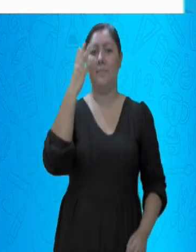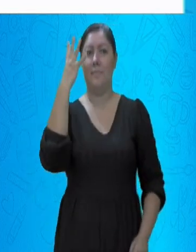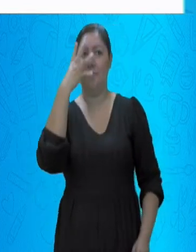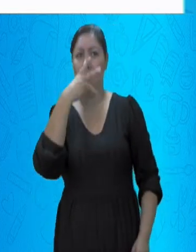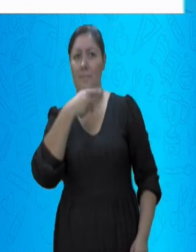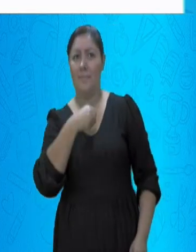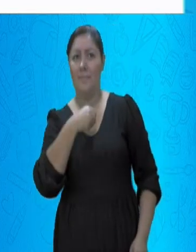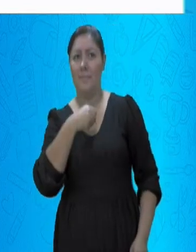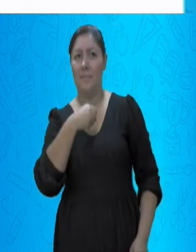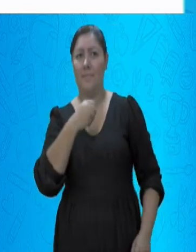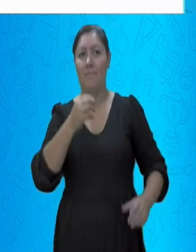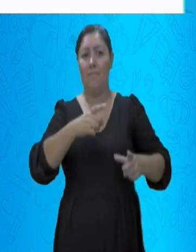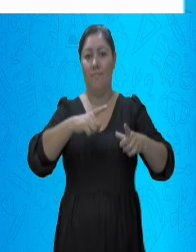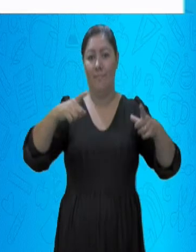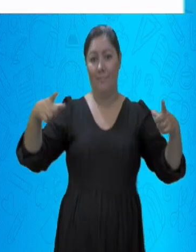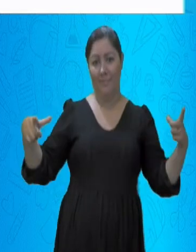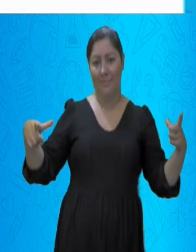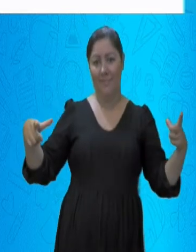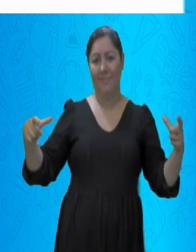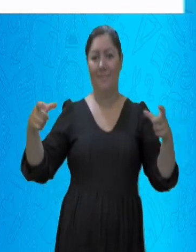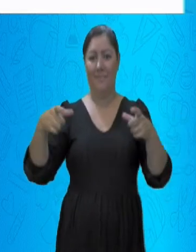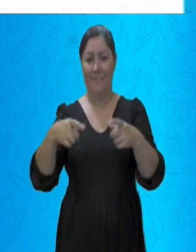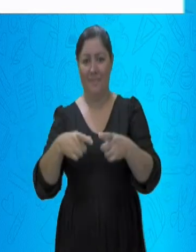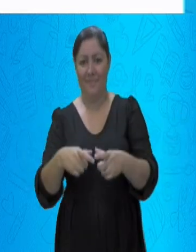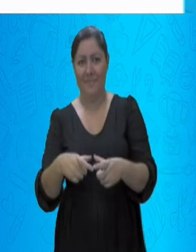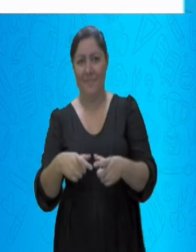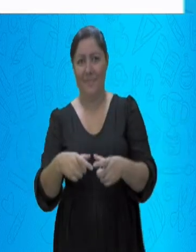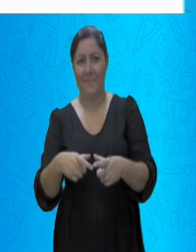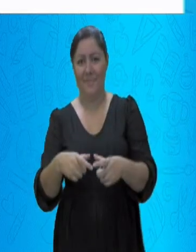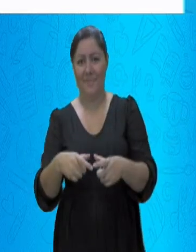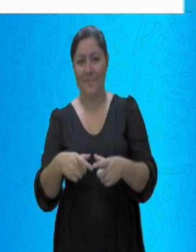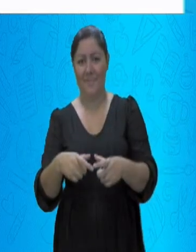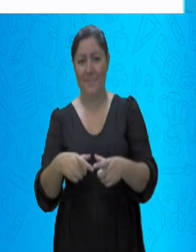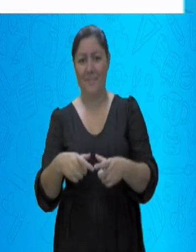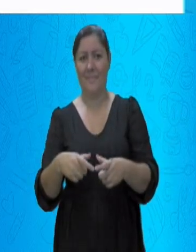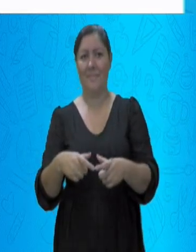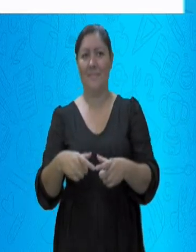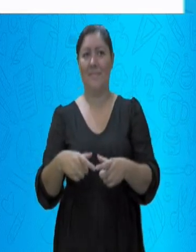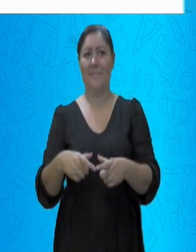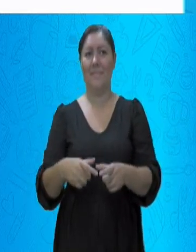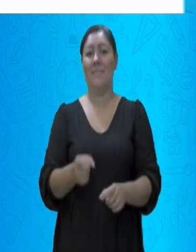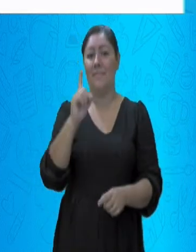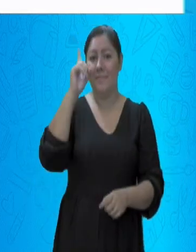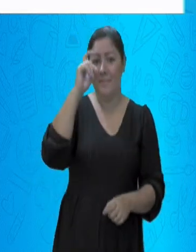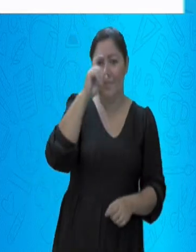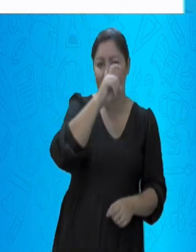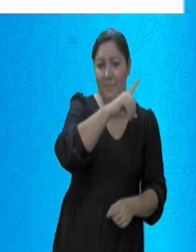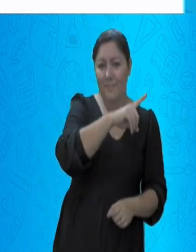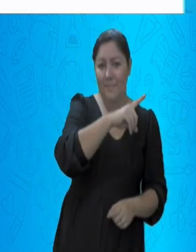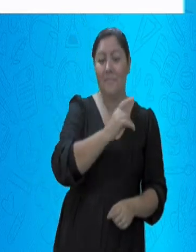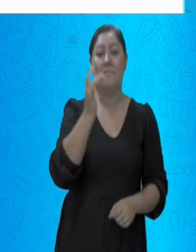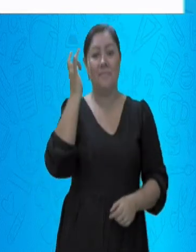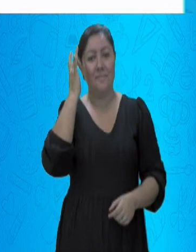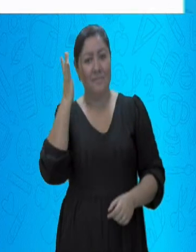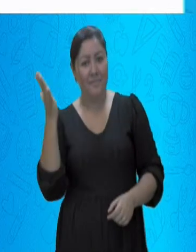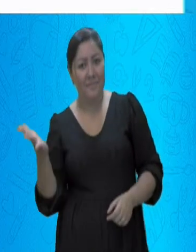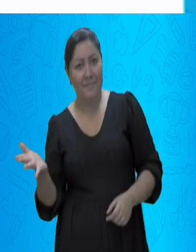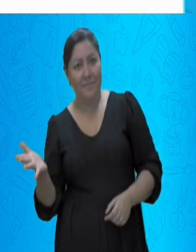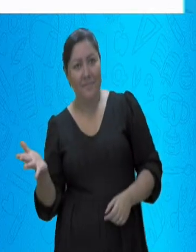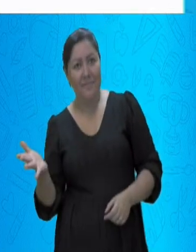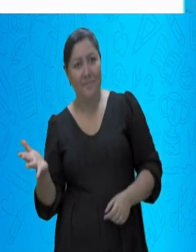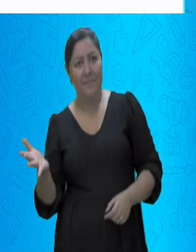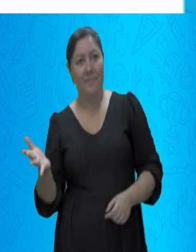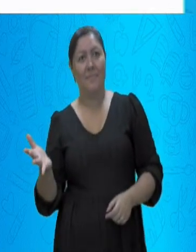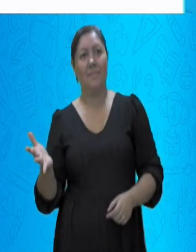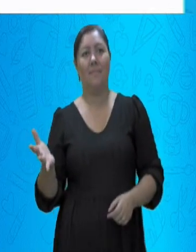grande, pequeno. Antônimo de difícil, antônimo de difícil, fácil.